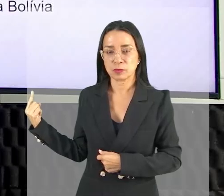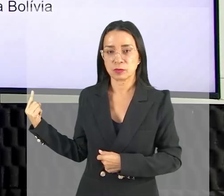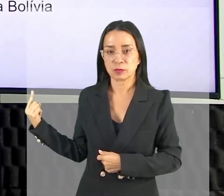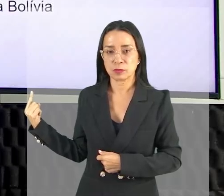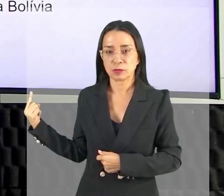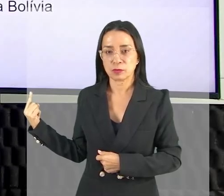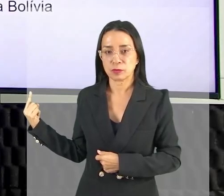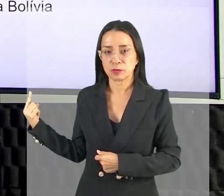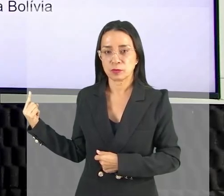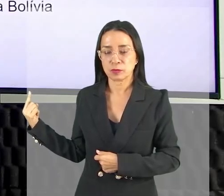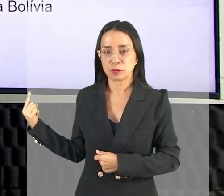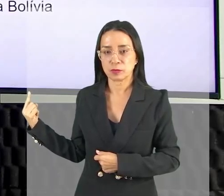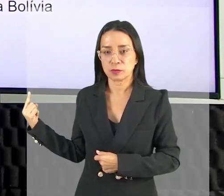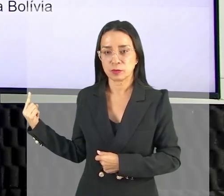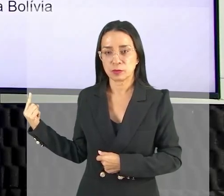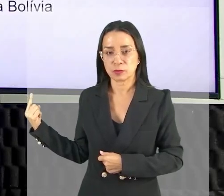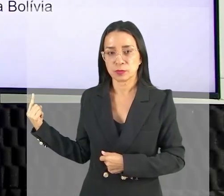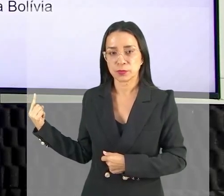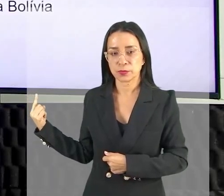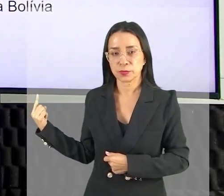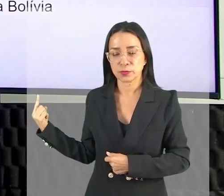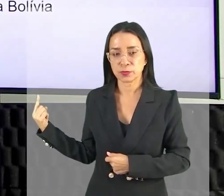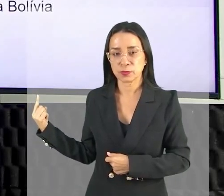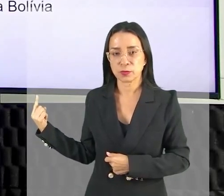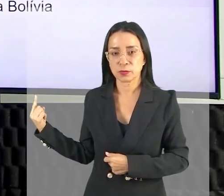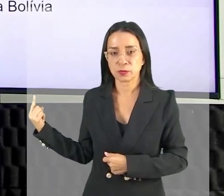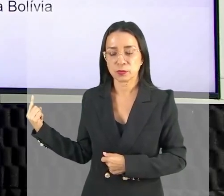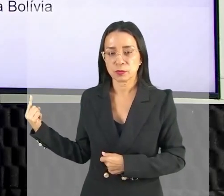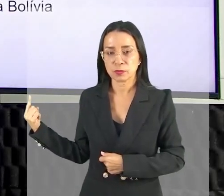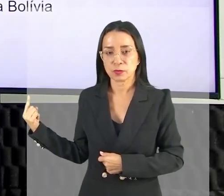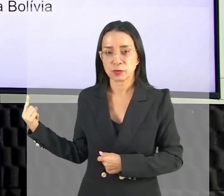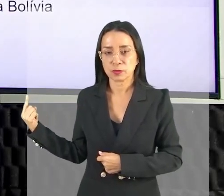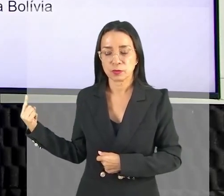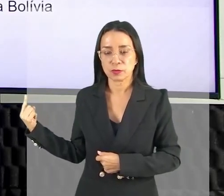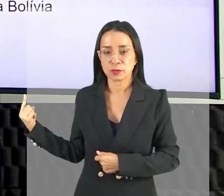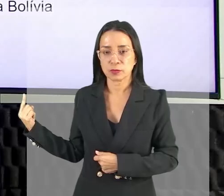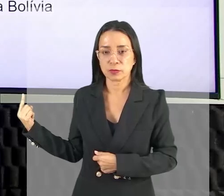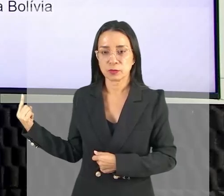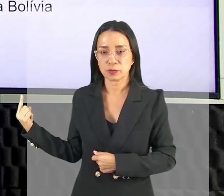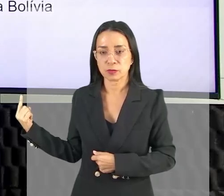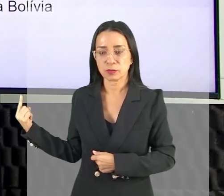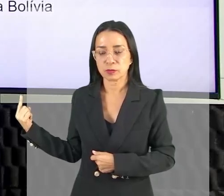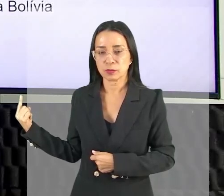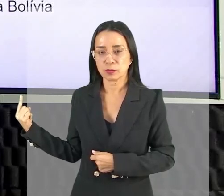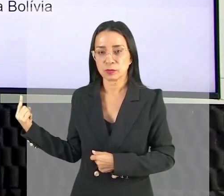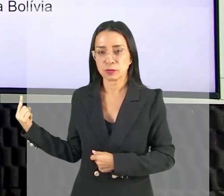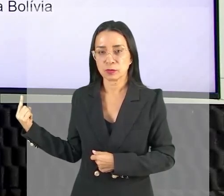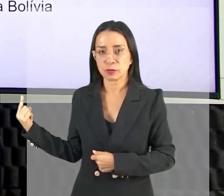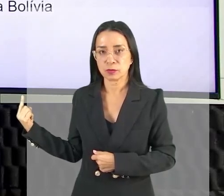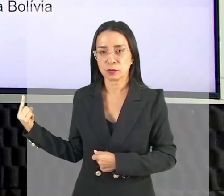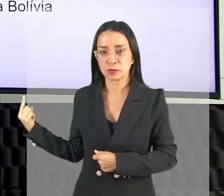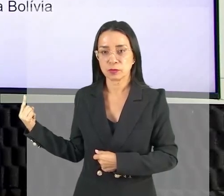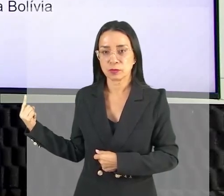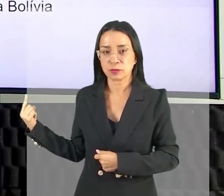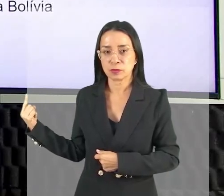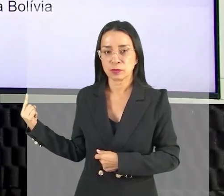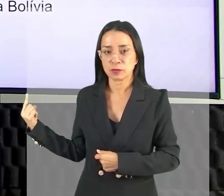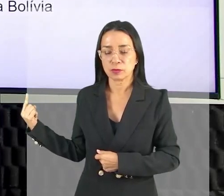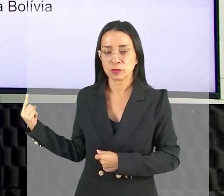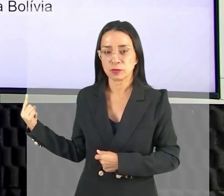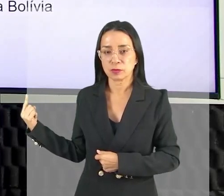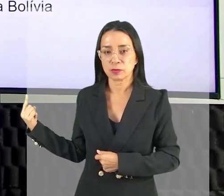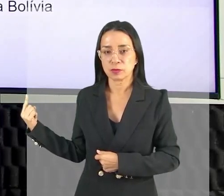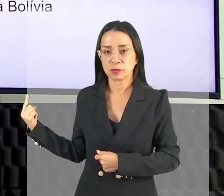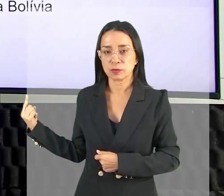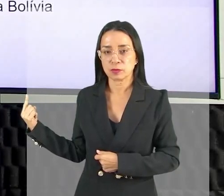se deslocam para cidades com altitudes mais elevadas podem apresentar distúrbios como dores de cabeça,